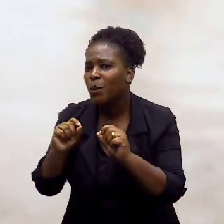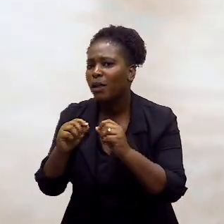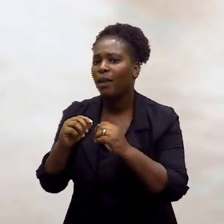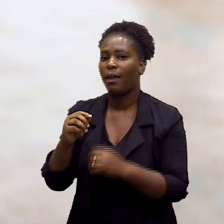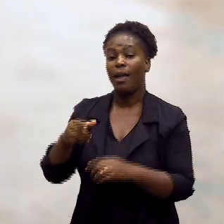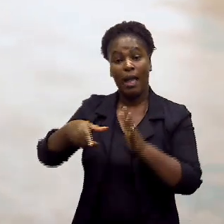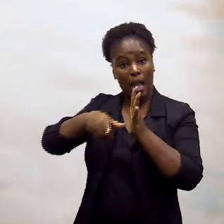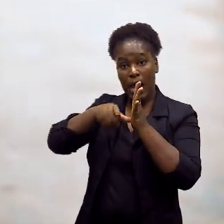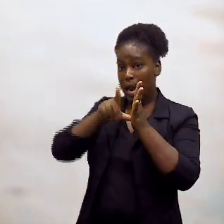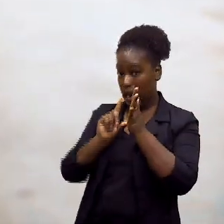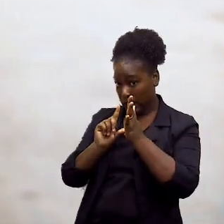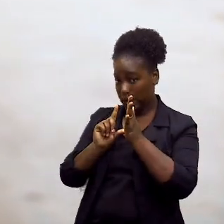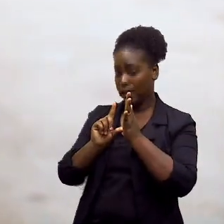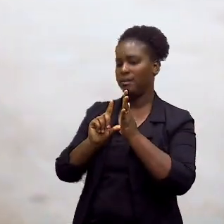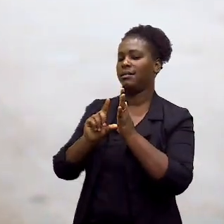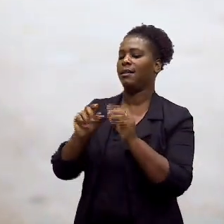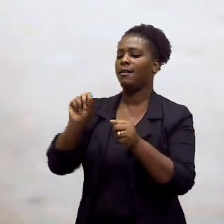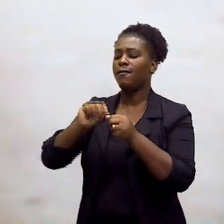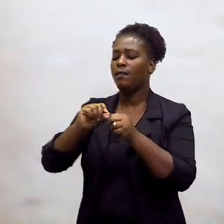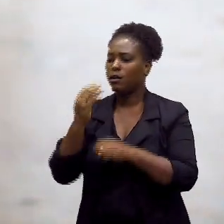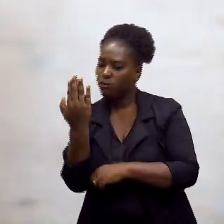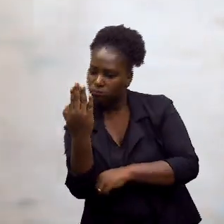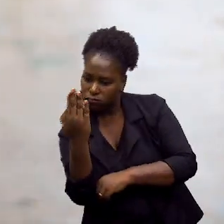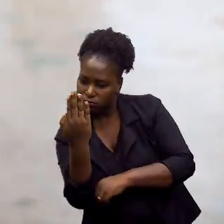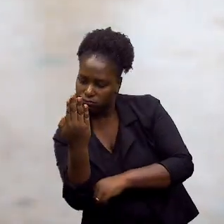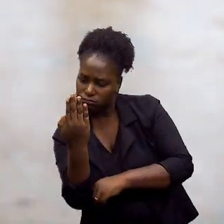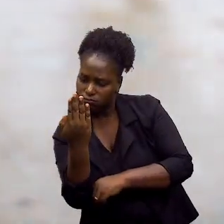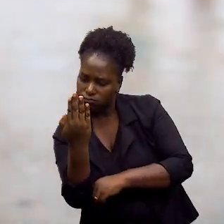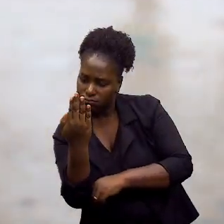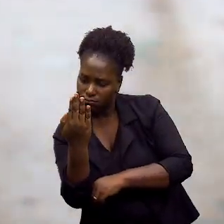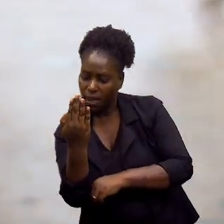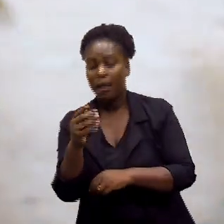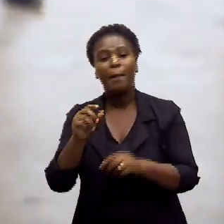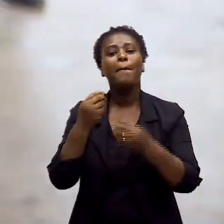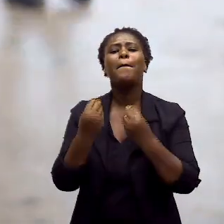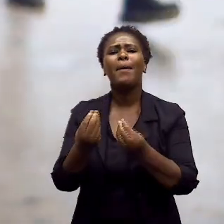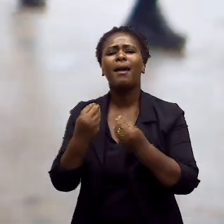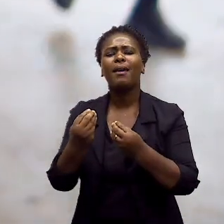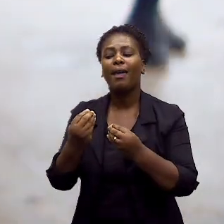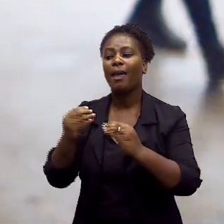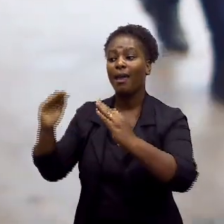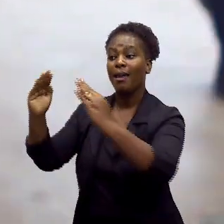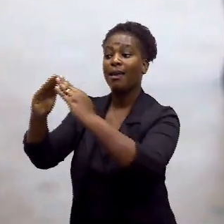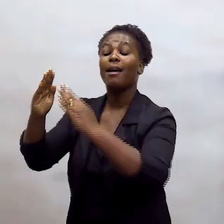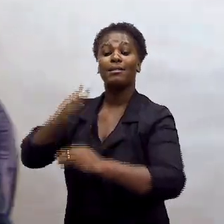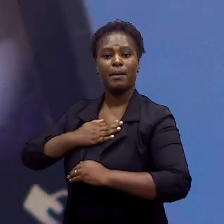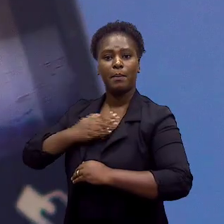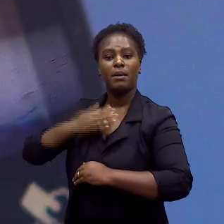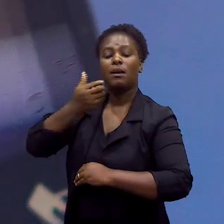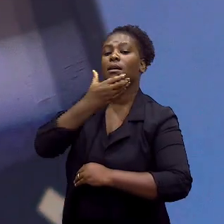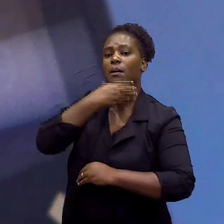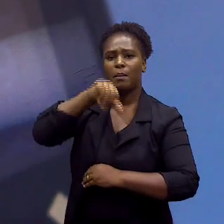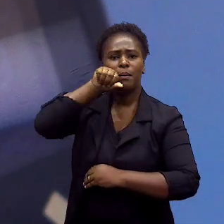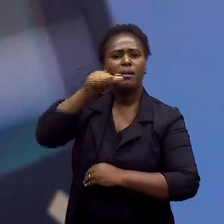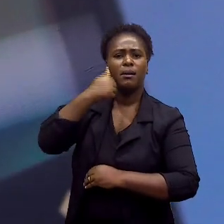Antes de tudo, passamos um reconhecimento facial e automaticamente uma mensagem é enviada aos meus pais para saberem que eu entrei na escola.